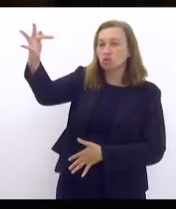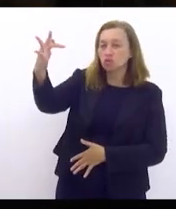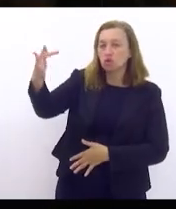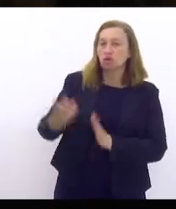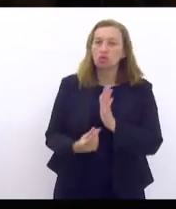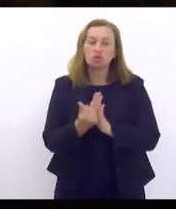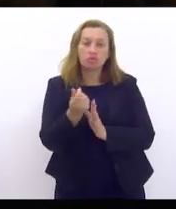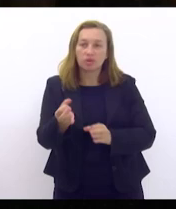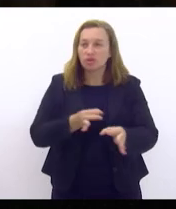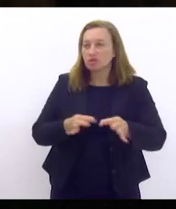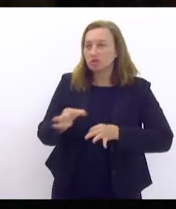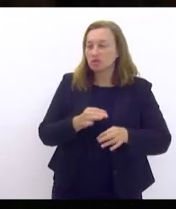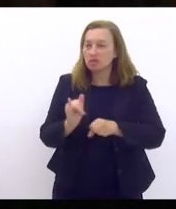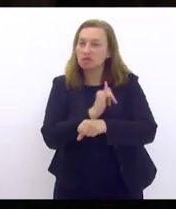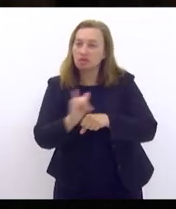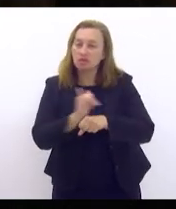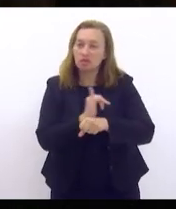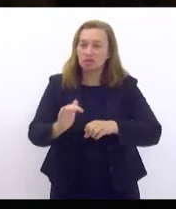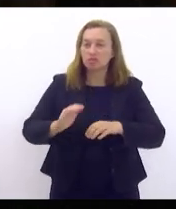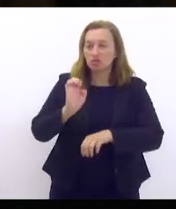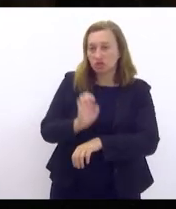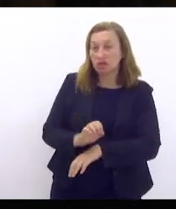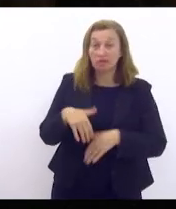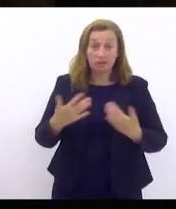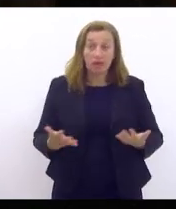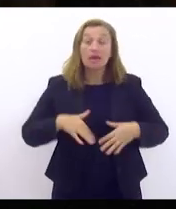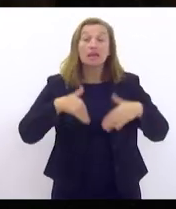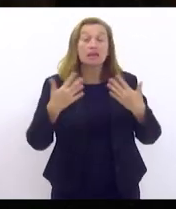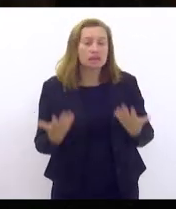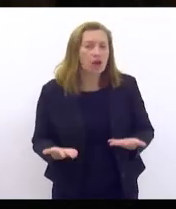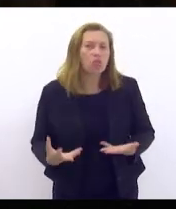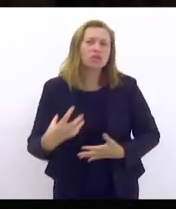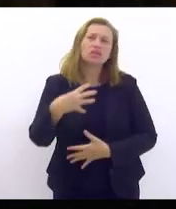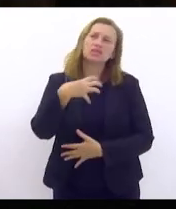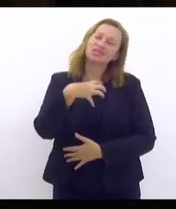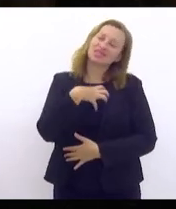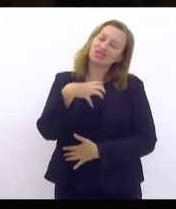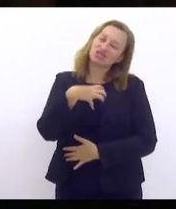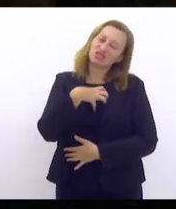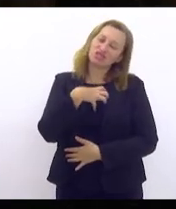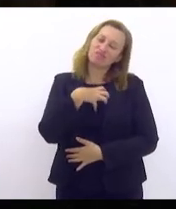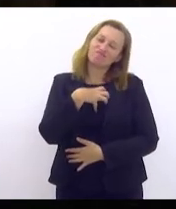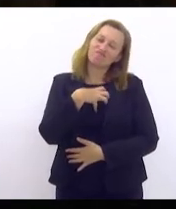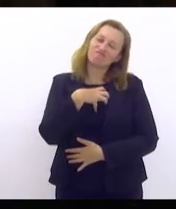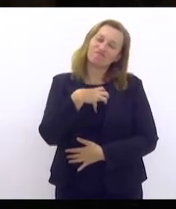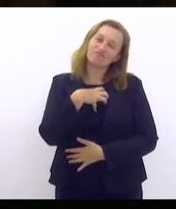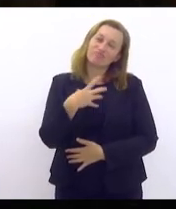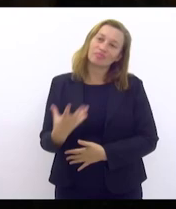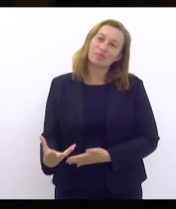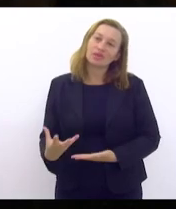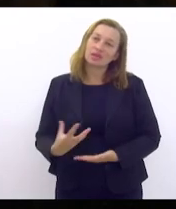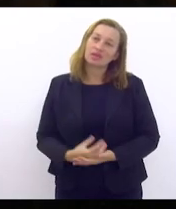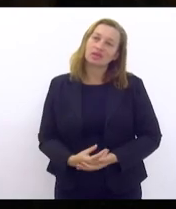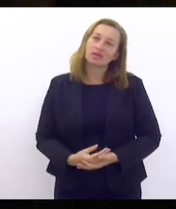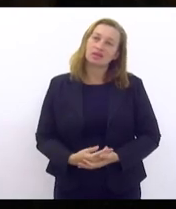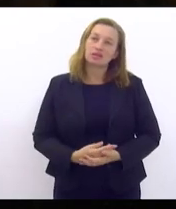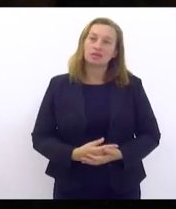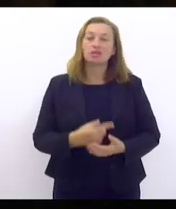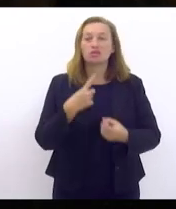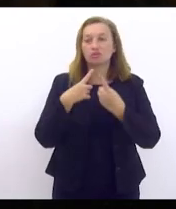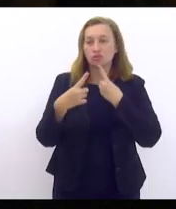do planejamento estratégico do Estado né então é nesse sentido que eu trago a